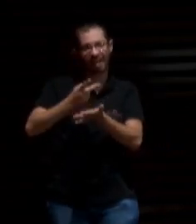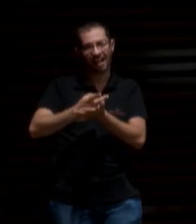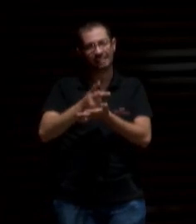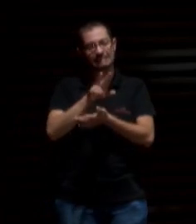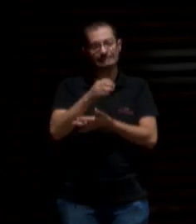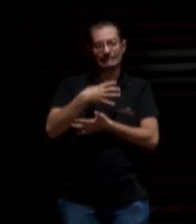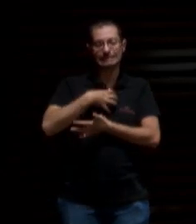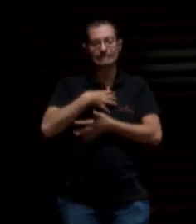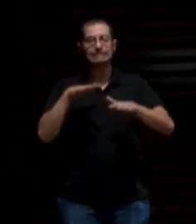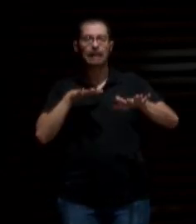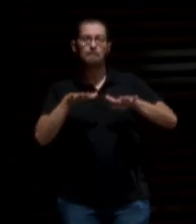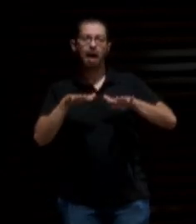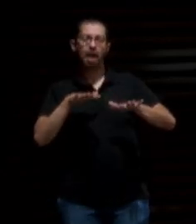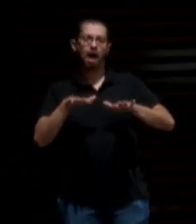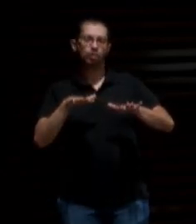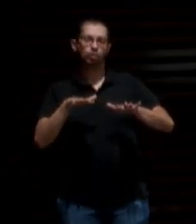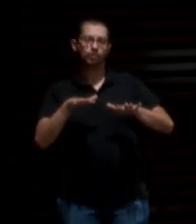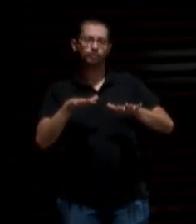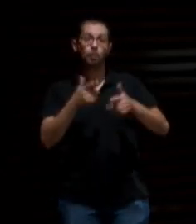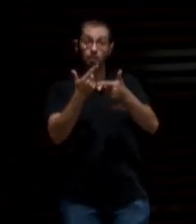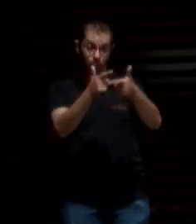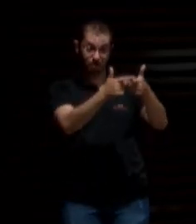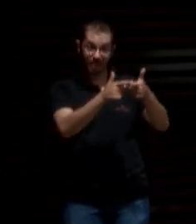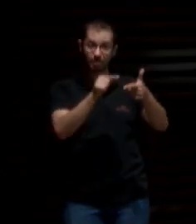nós temos que saber é que o fogo ardente virá.